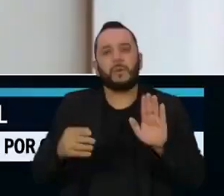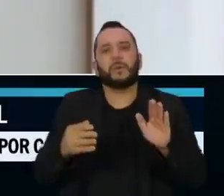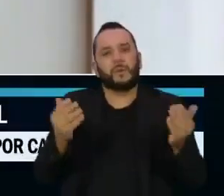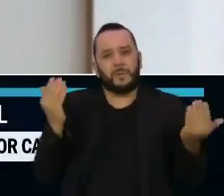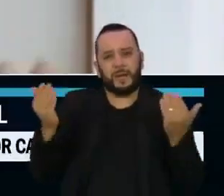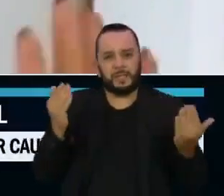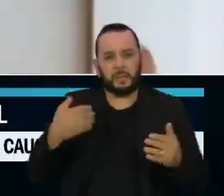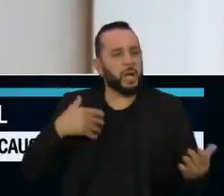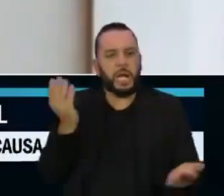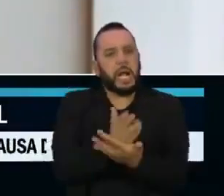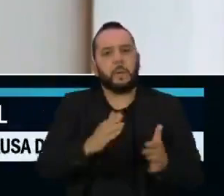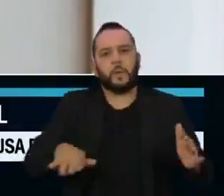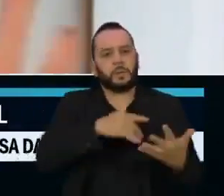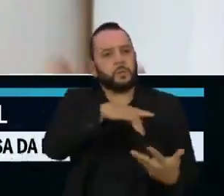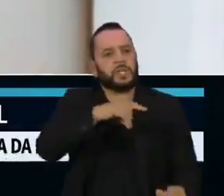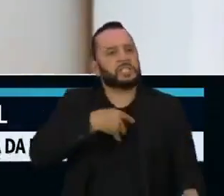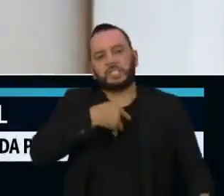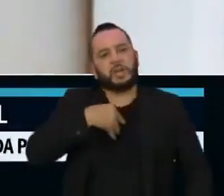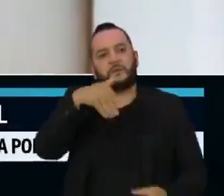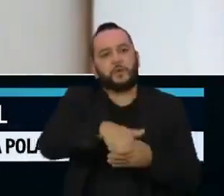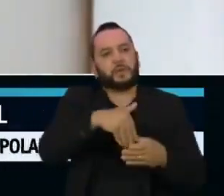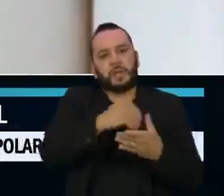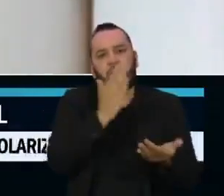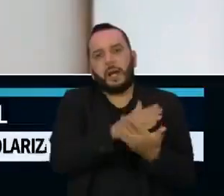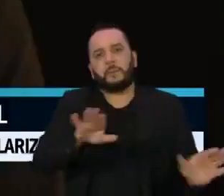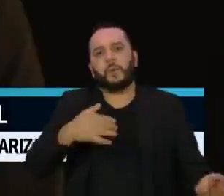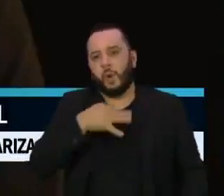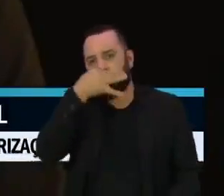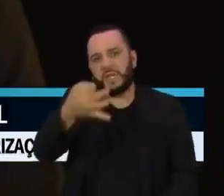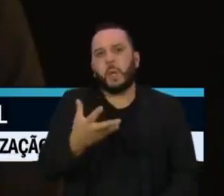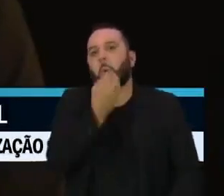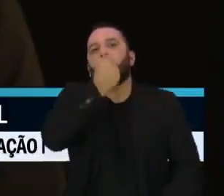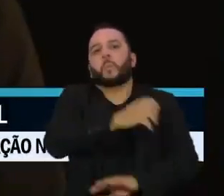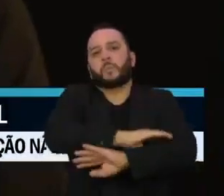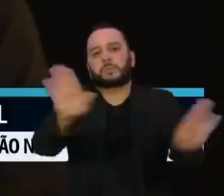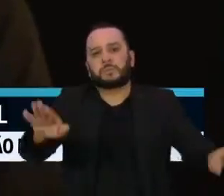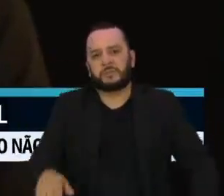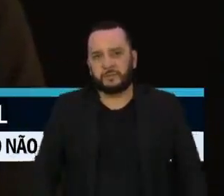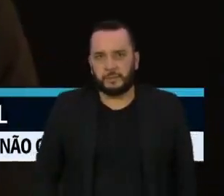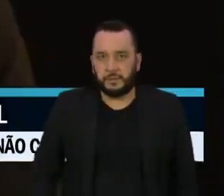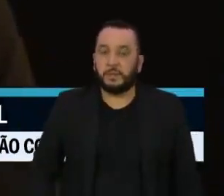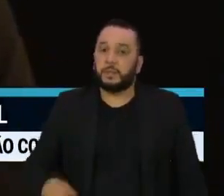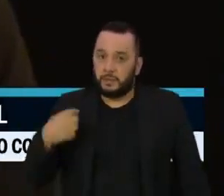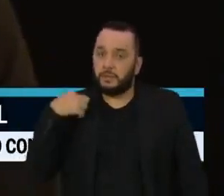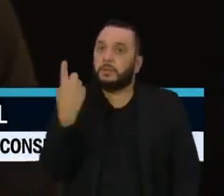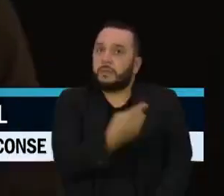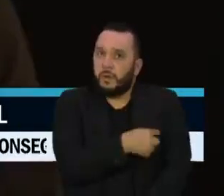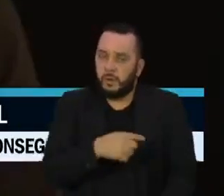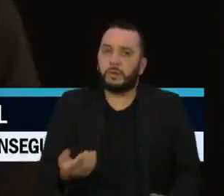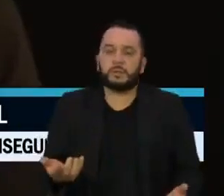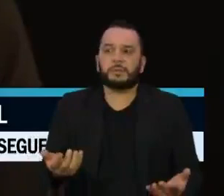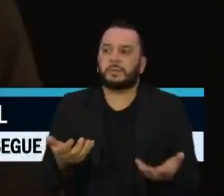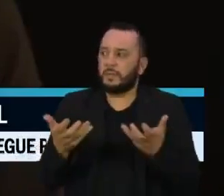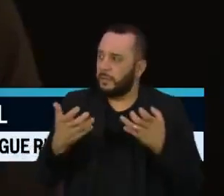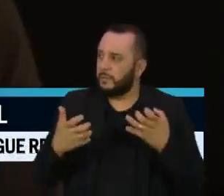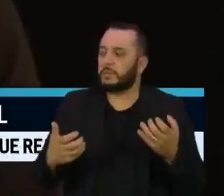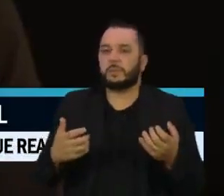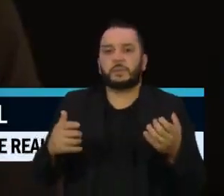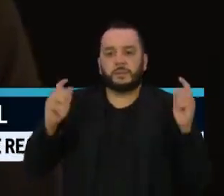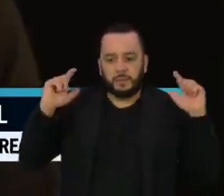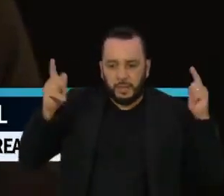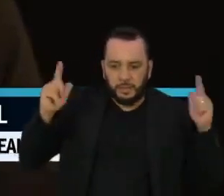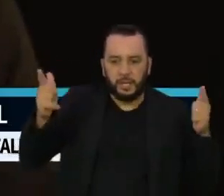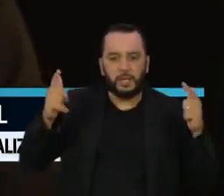a democracia, ninguém mais vai votar, ninguém mais tem opinião, eu que mando. Apesar de queremos brincar, trabalhar,